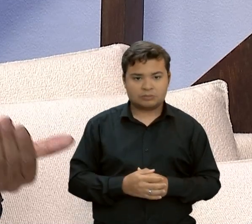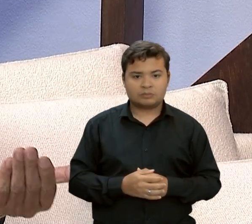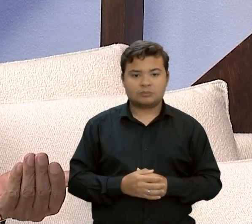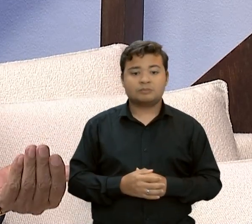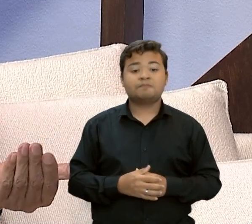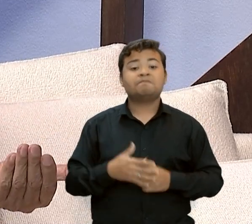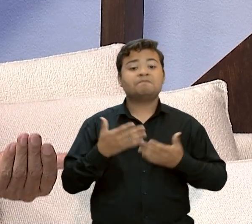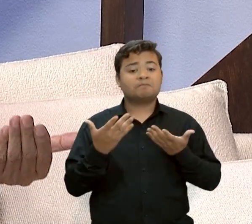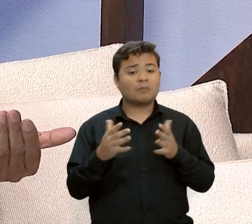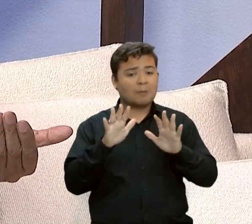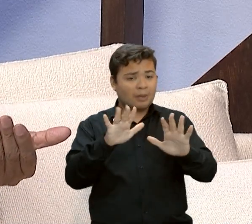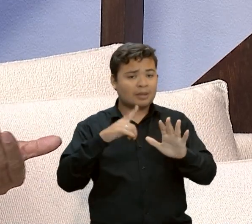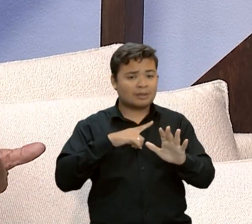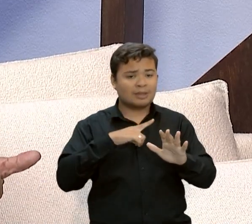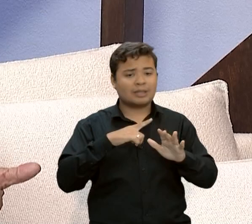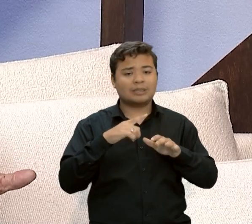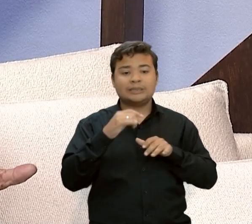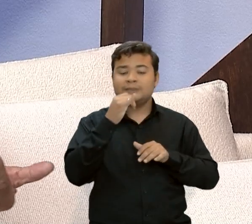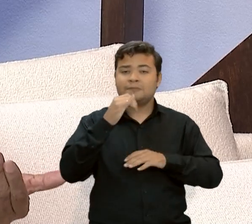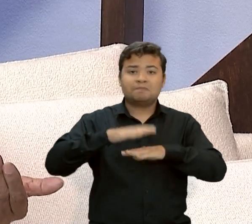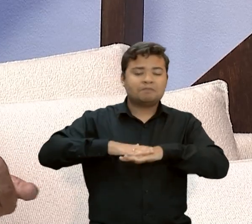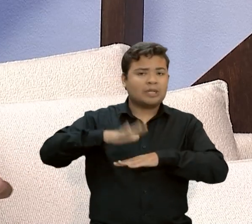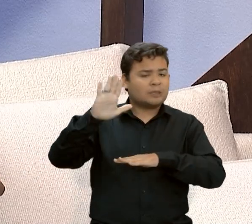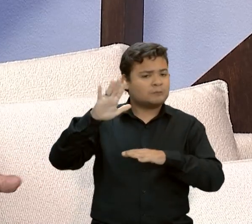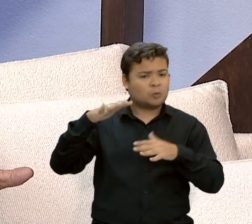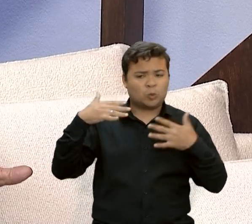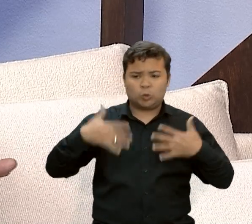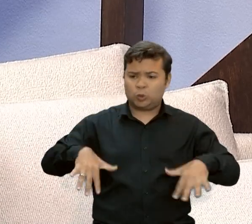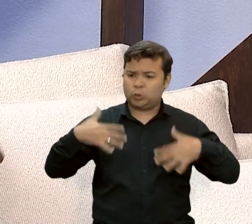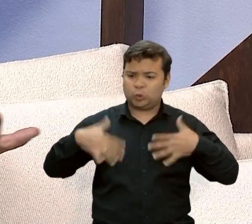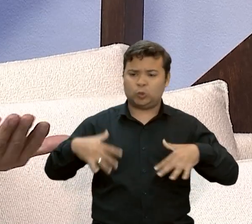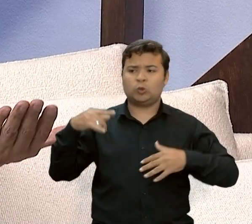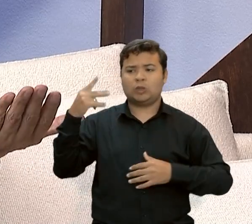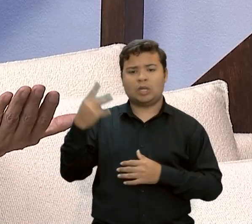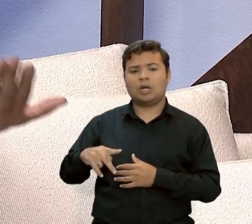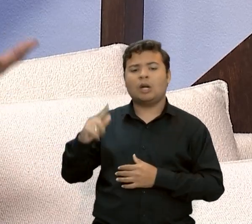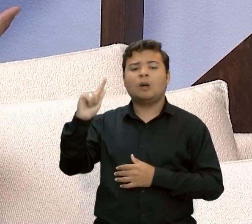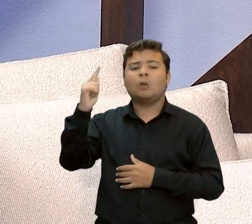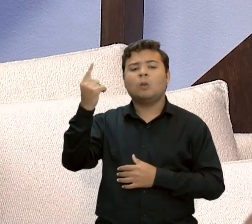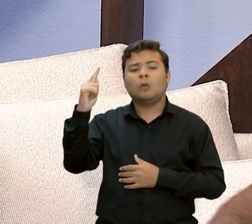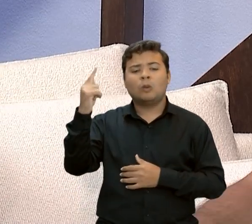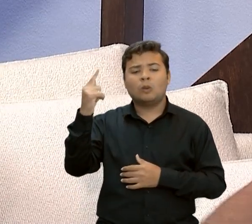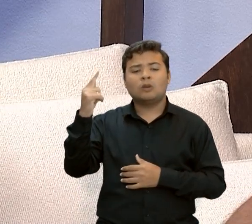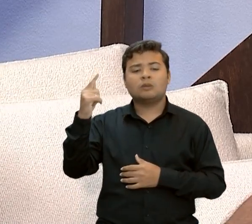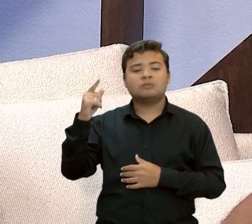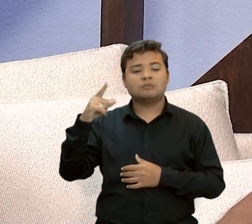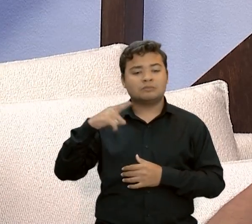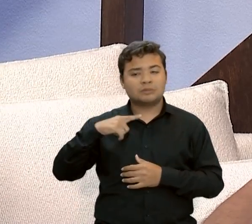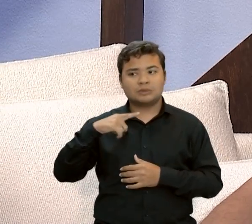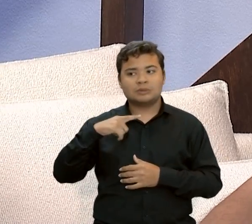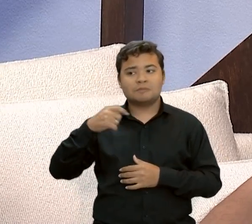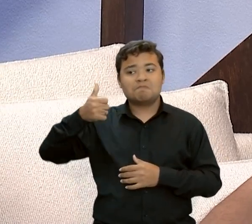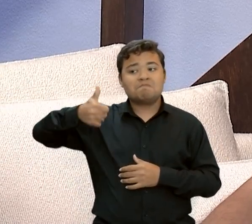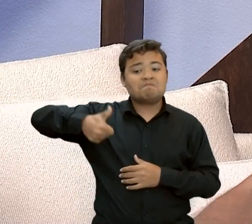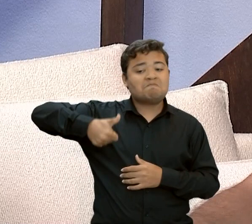No entanto, emissoras como a mais potente em termos de Goiânia é uma emissora aí